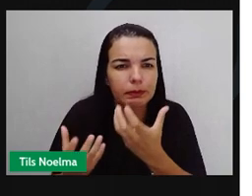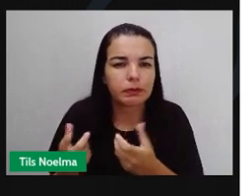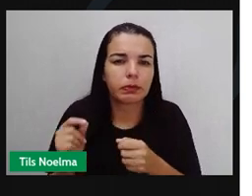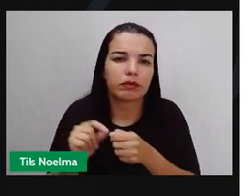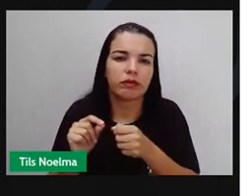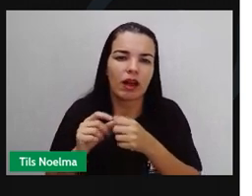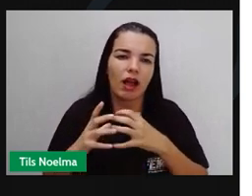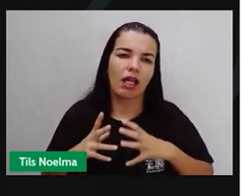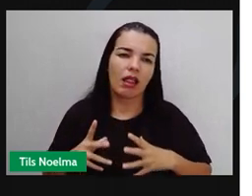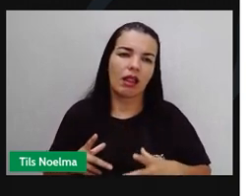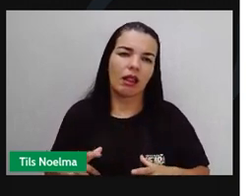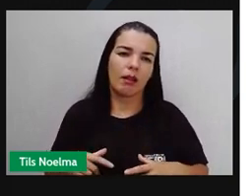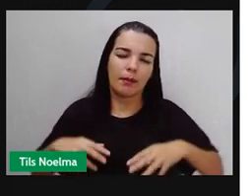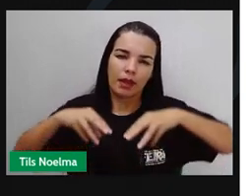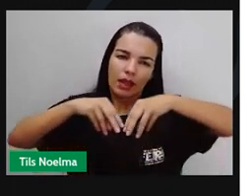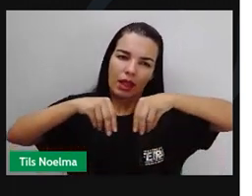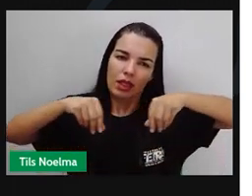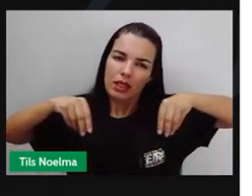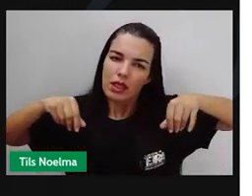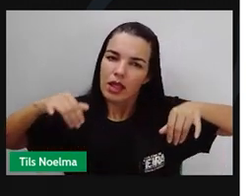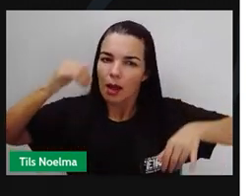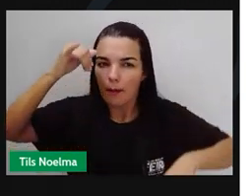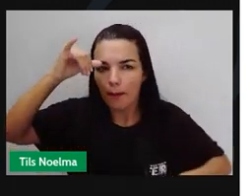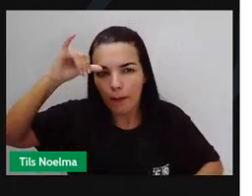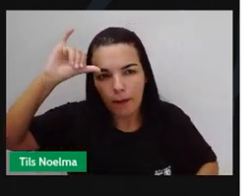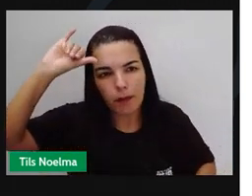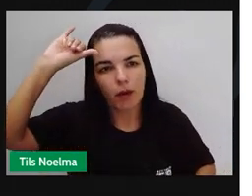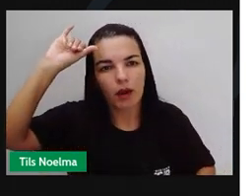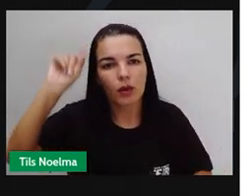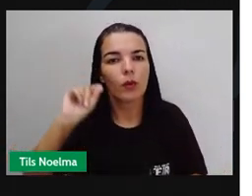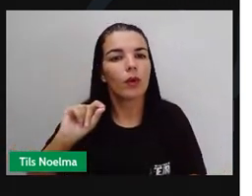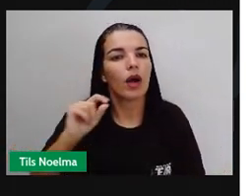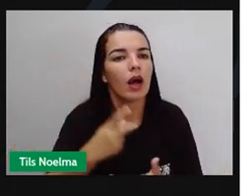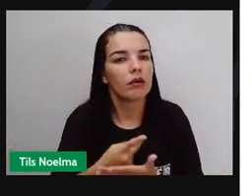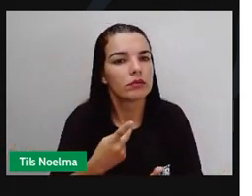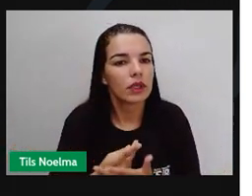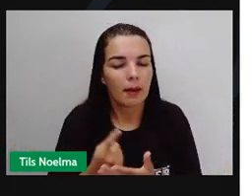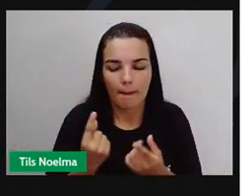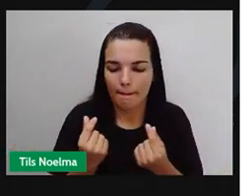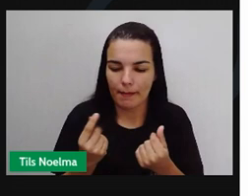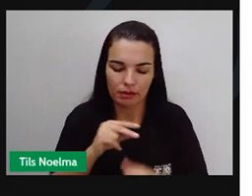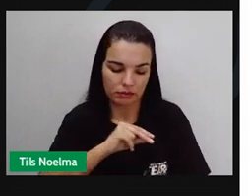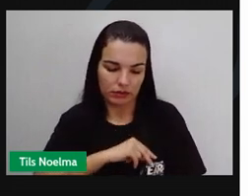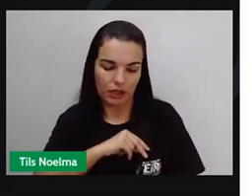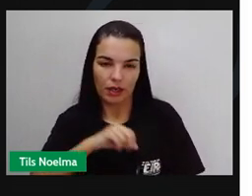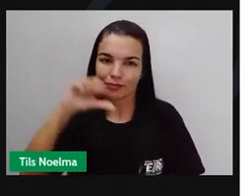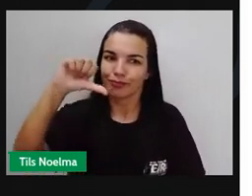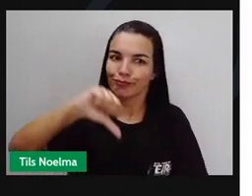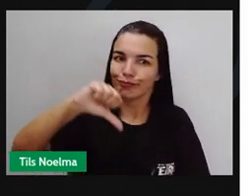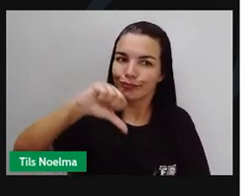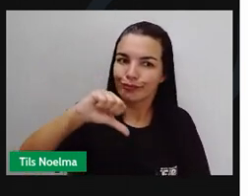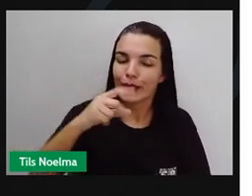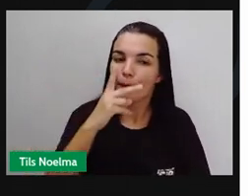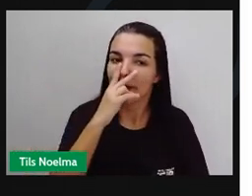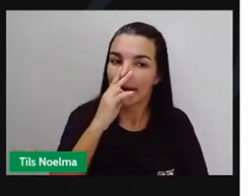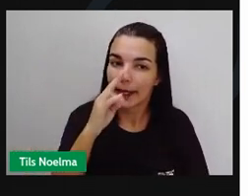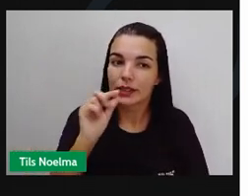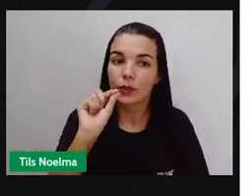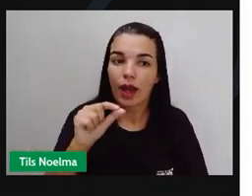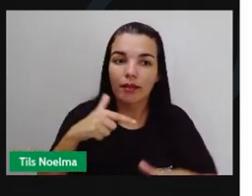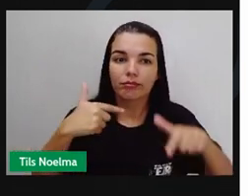limpeza do solo para o pasto são mal remunerados e até submetidos a condições de trabalho escravo.